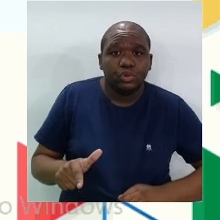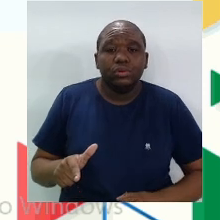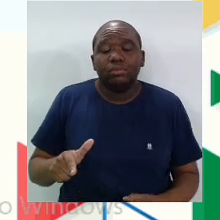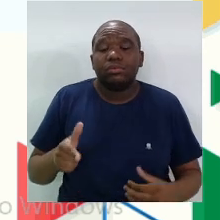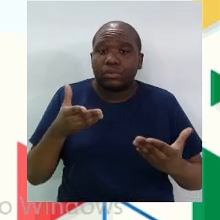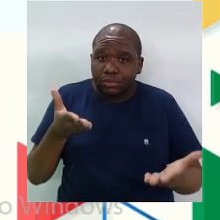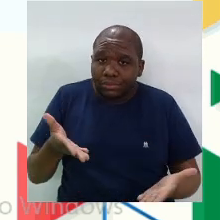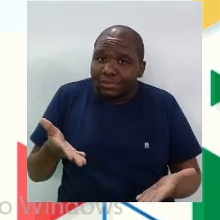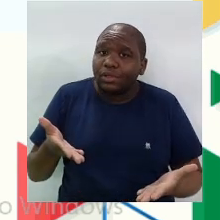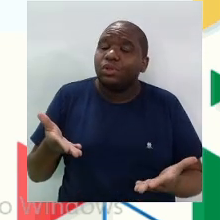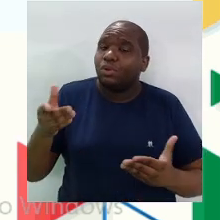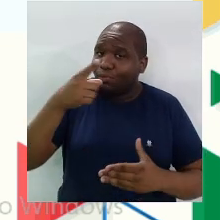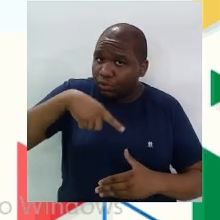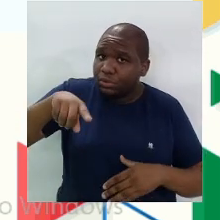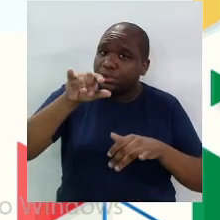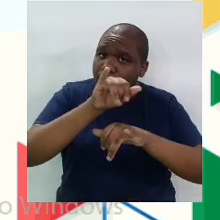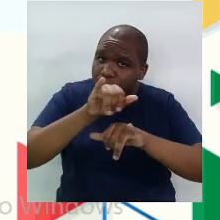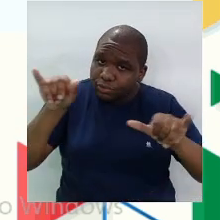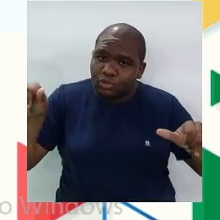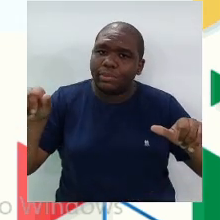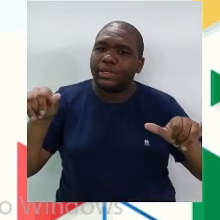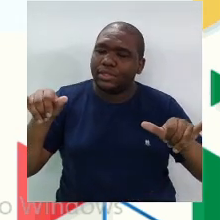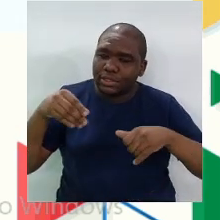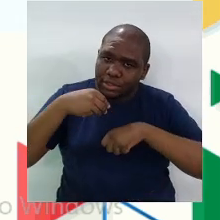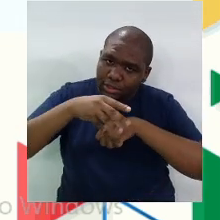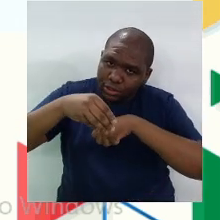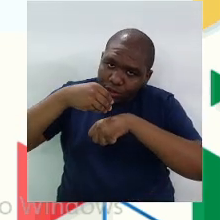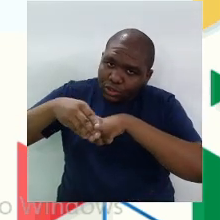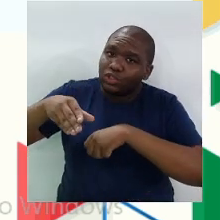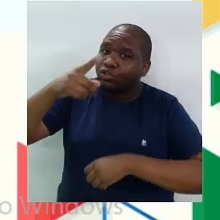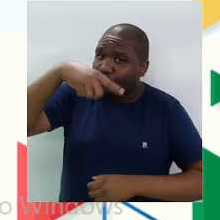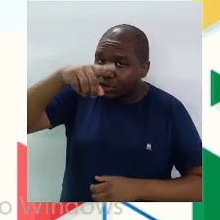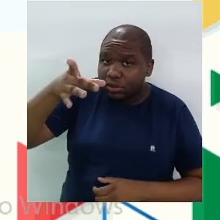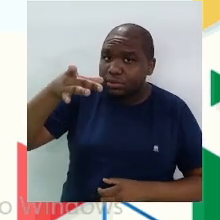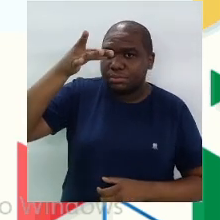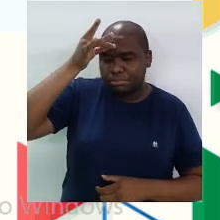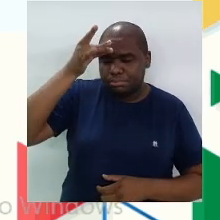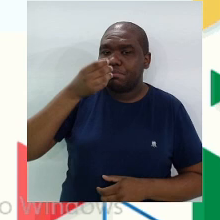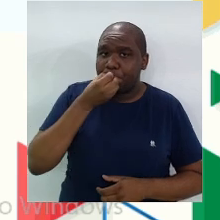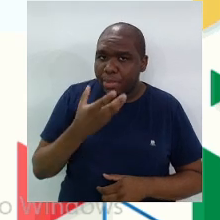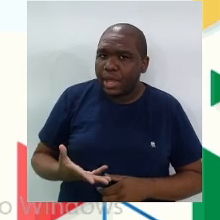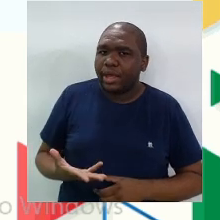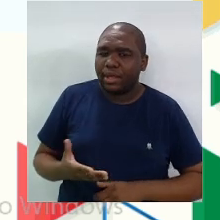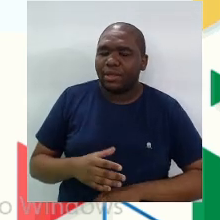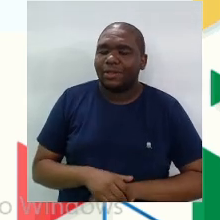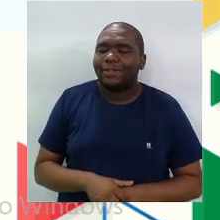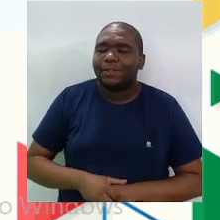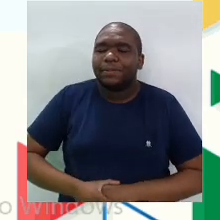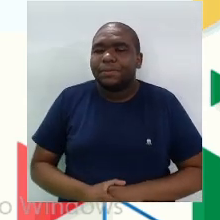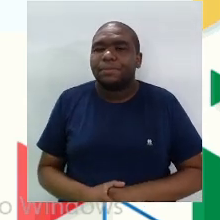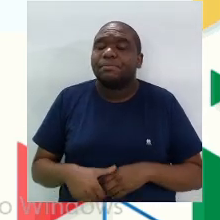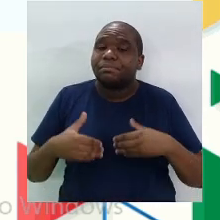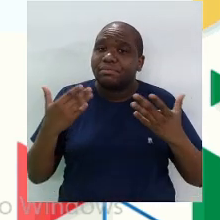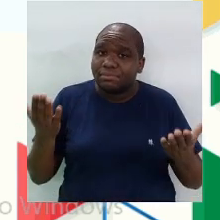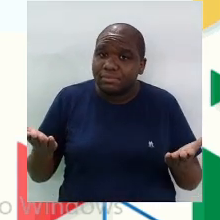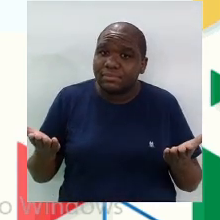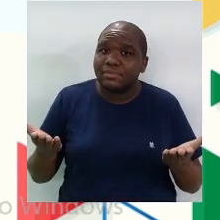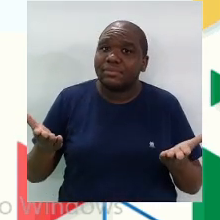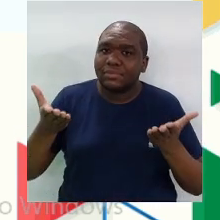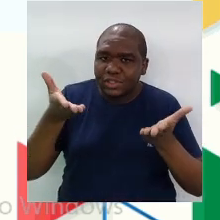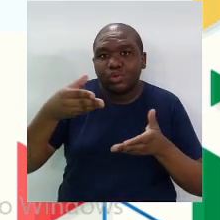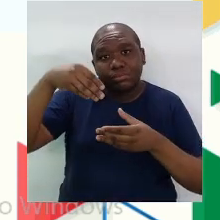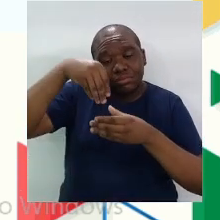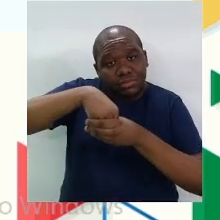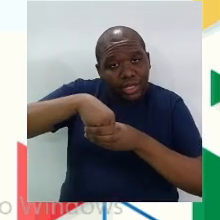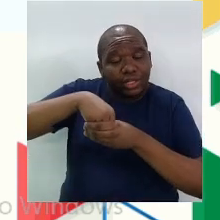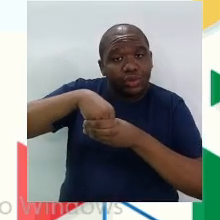essa mensagem para vocês, essa informação, para que vocês fixem bem na cabecinha de vocês. Então, esse